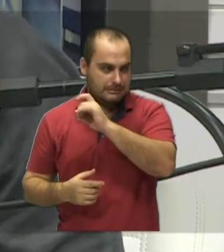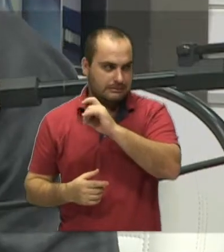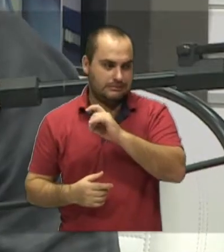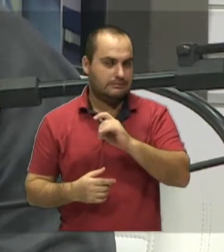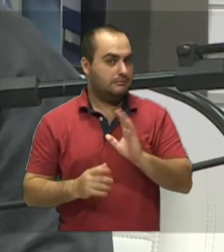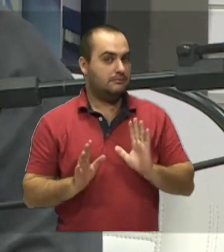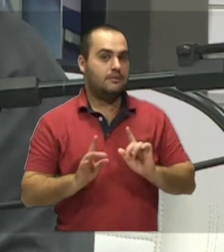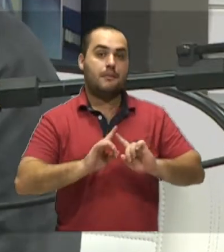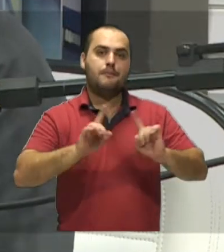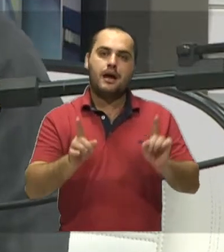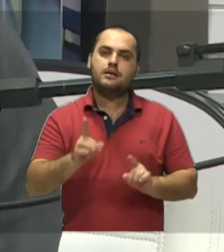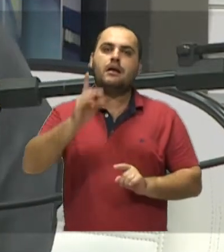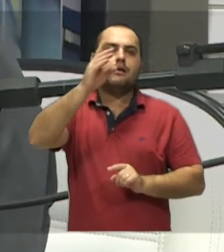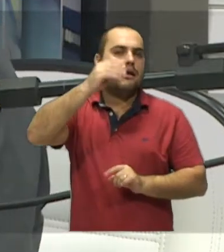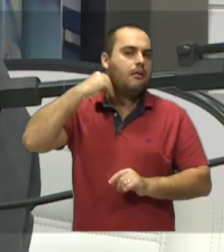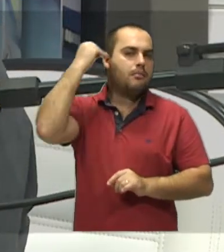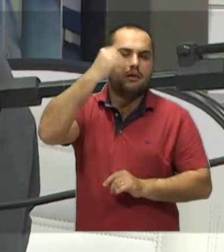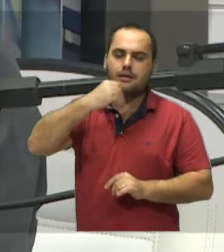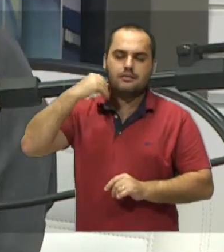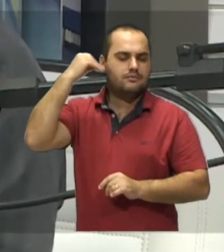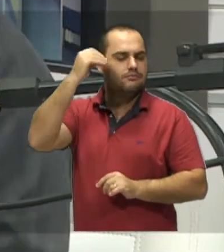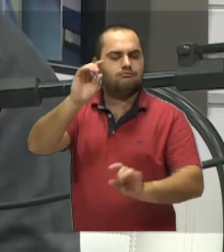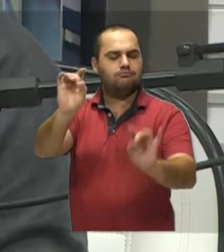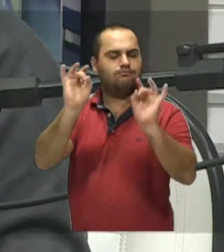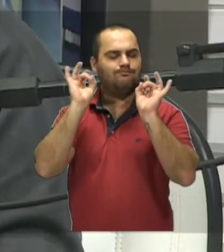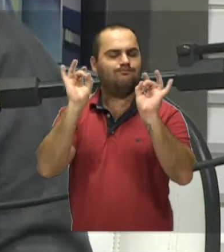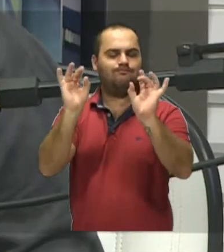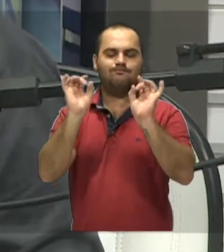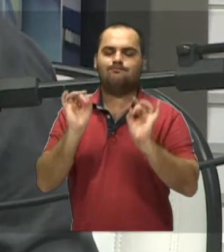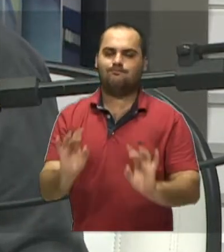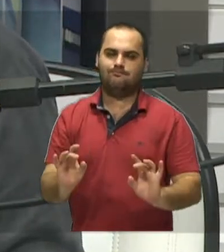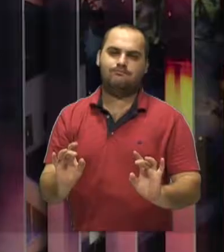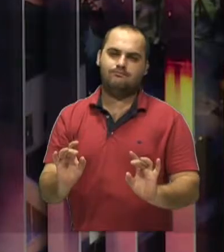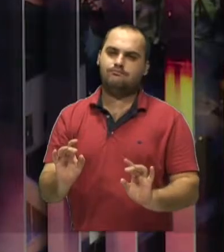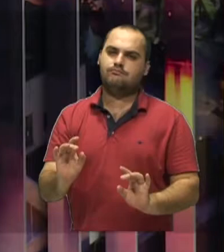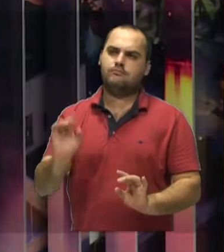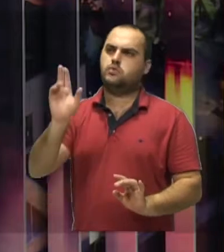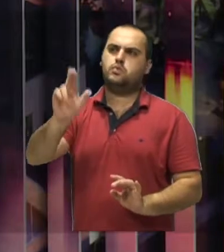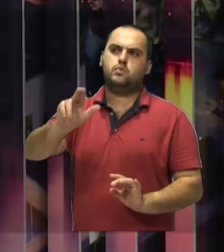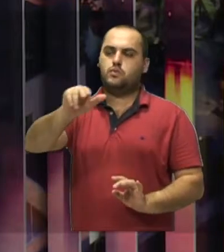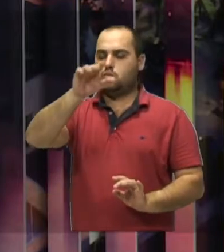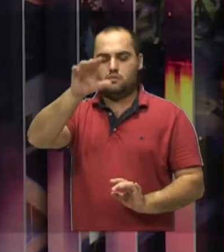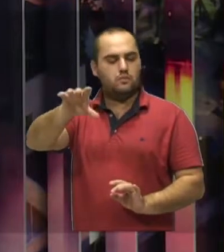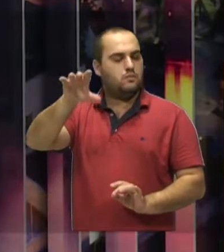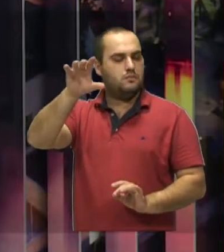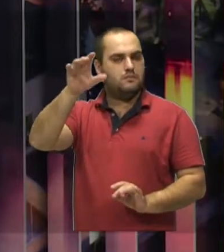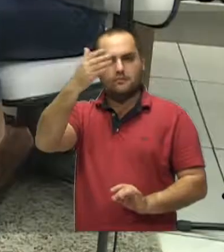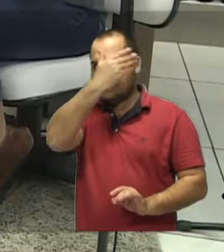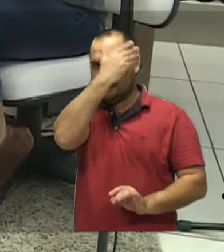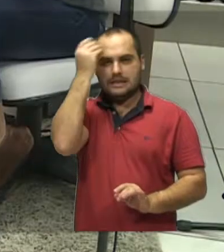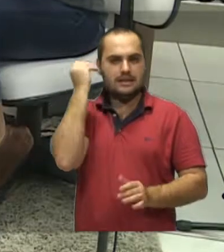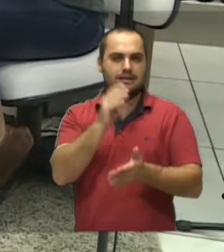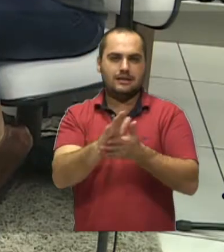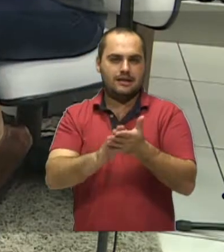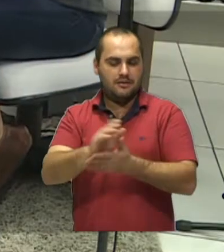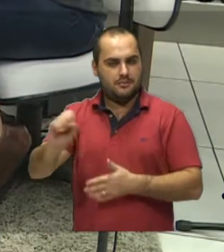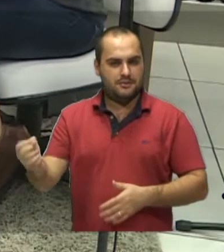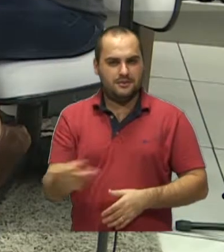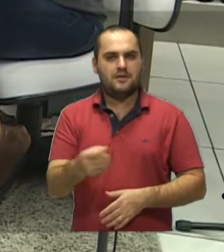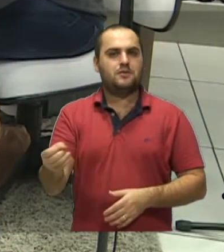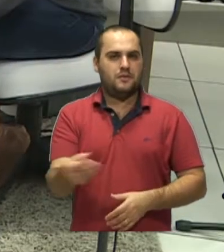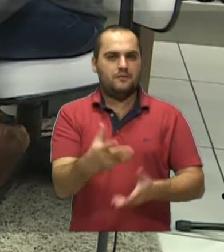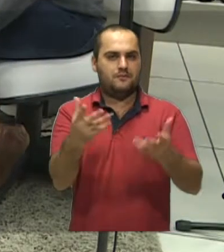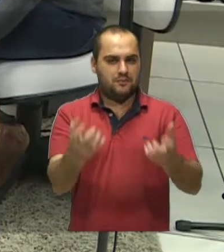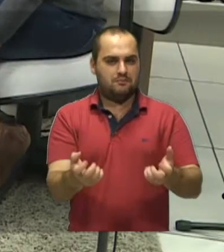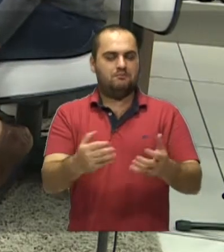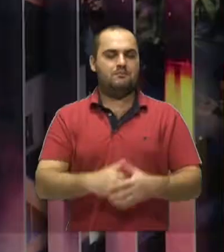Mas foi uma experiência ímpar, assim, que obviamente a gente não vai esquecer nunca mais e esperamos ter uma nova oportunidade também de voltar.